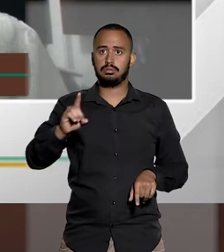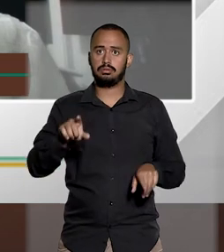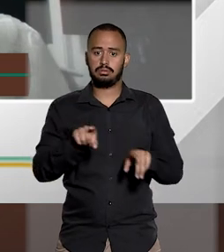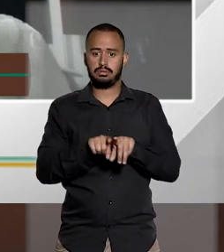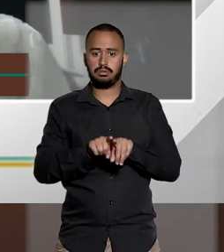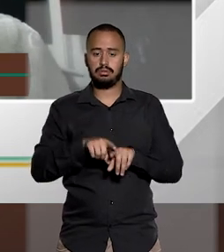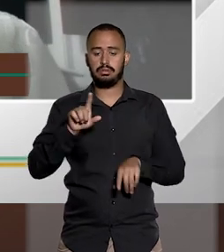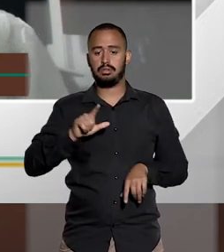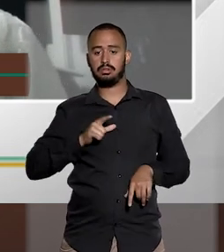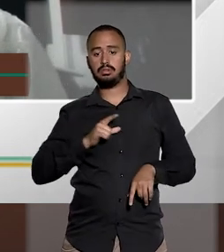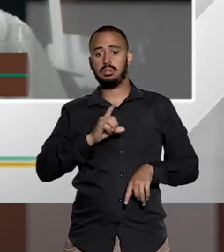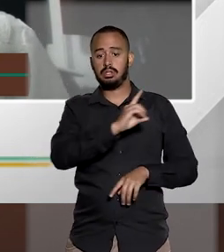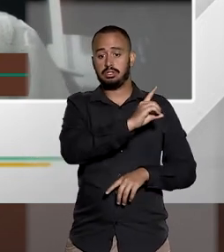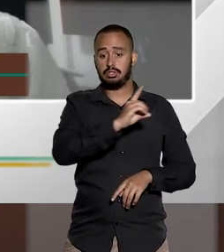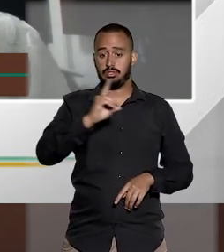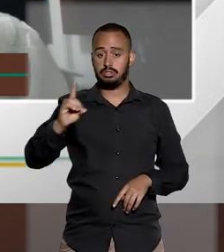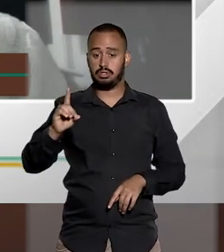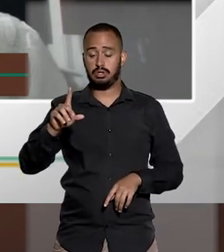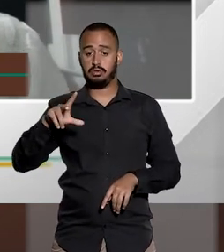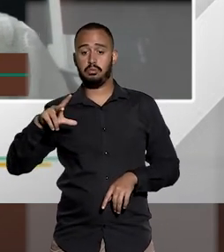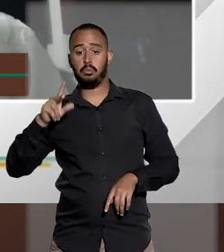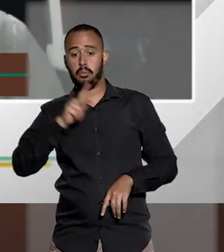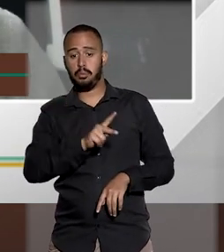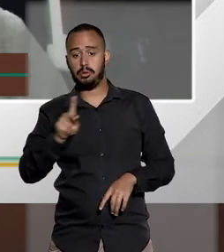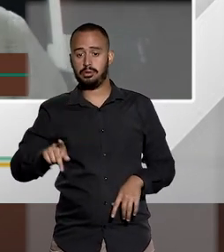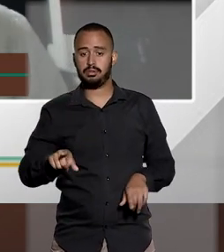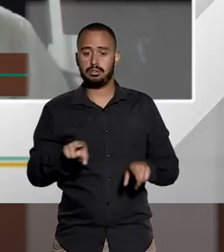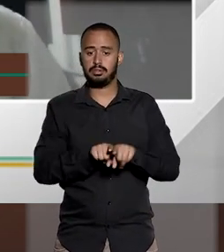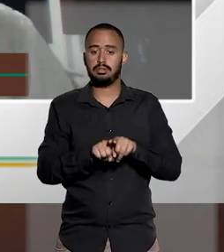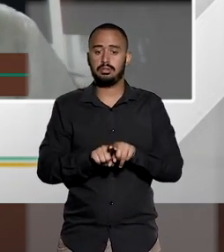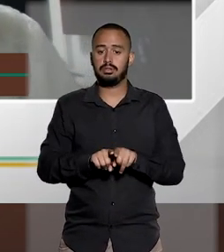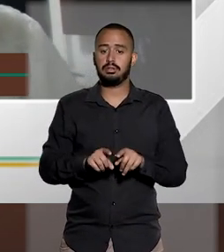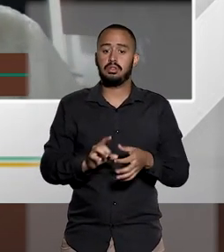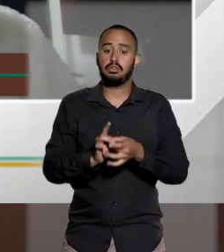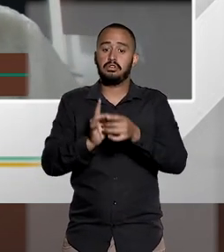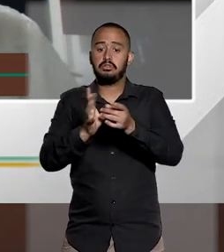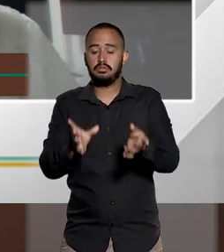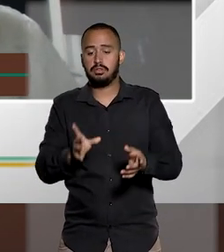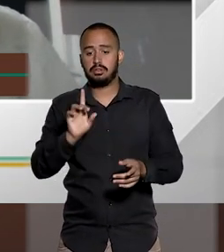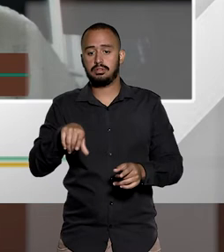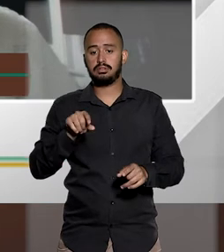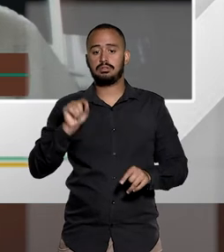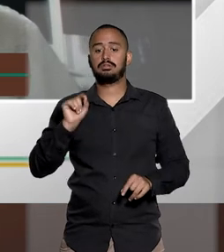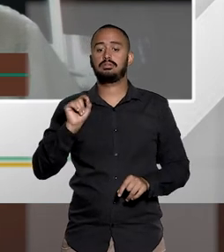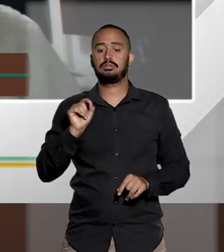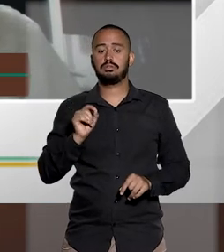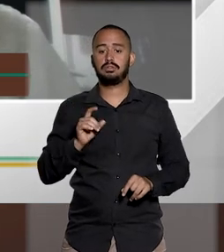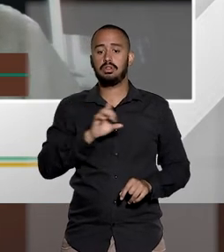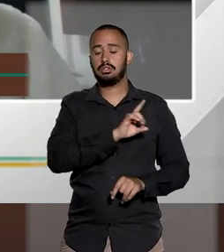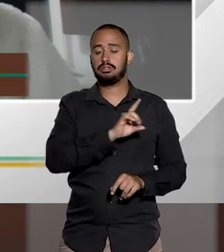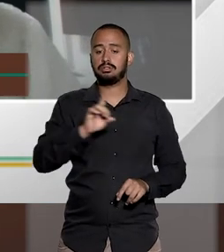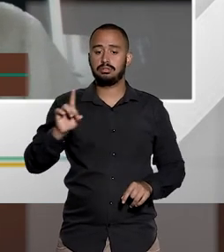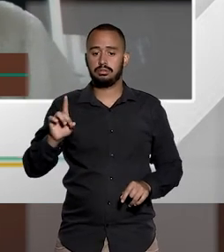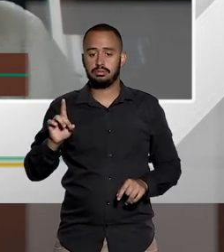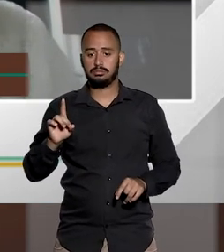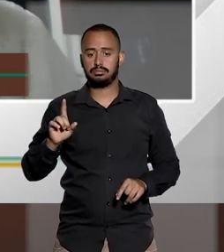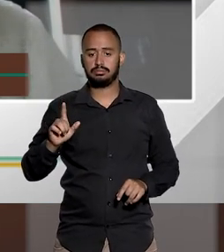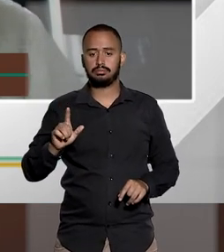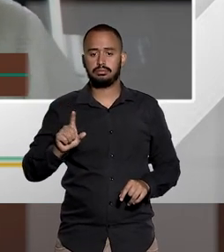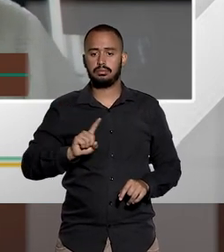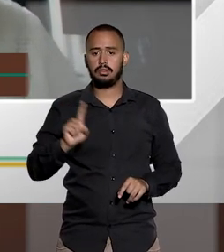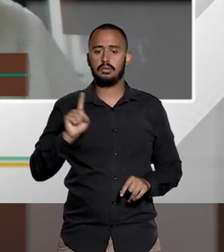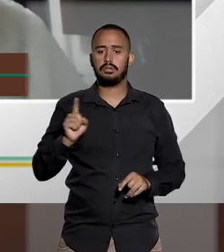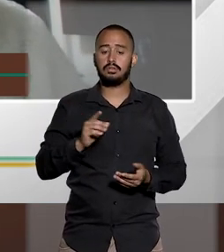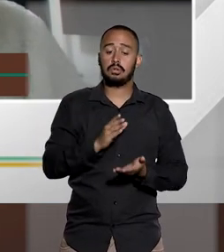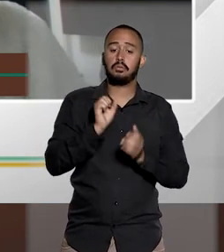patrimoniais, desde quando ele fala direitos patrimoniais disponíveis, está exatamente querendo realçar que são aqueles direitos que não,